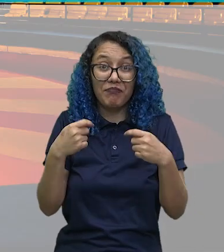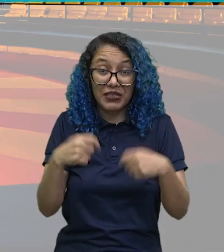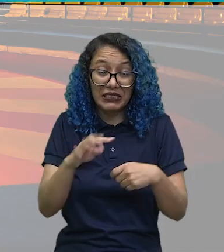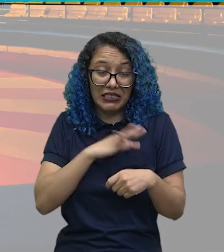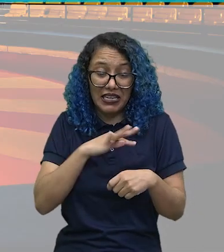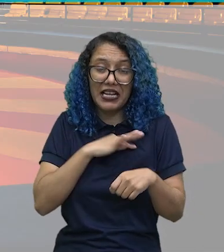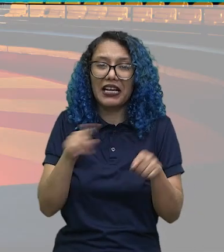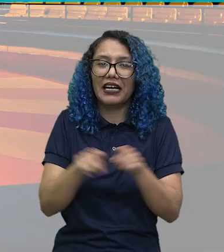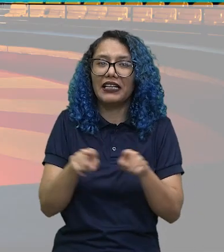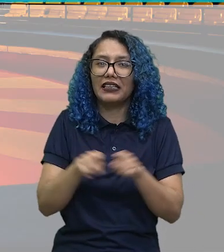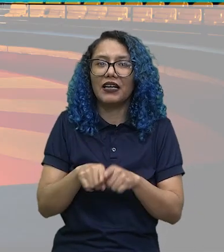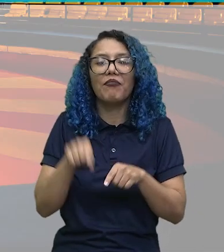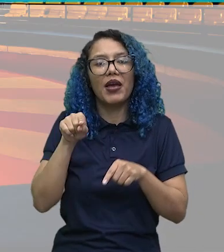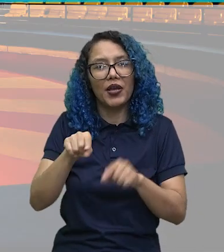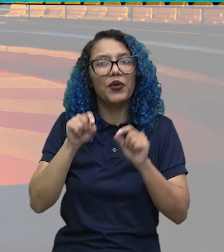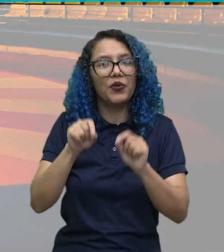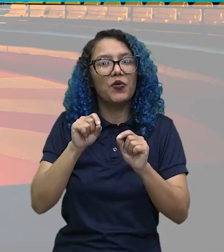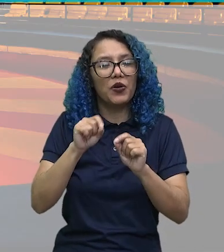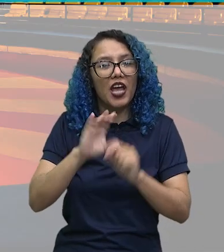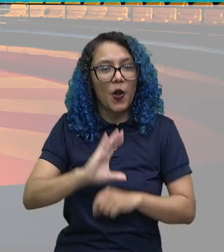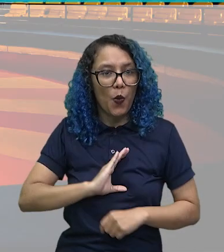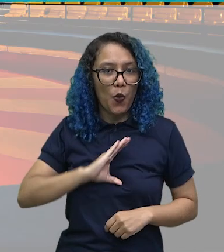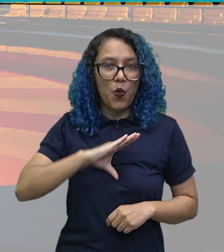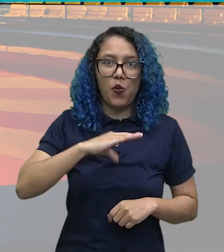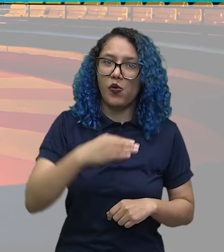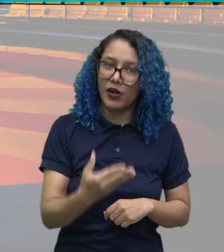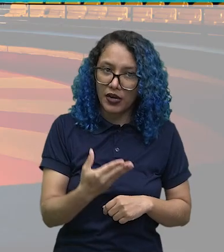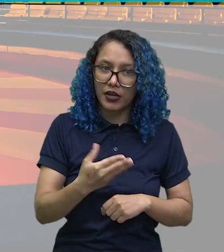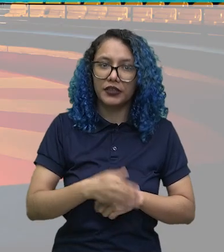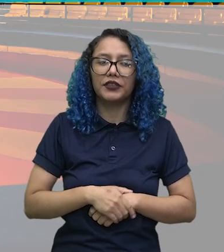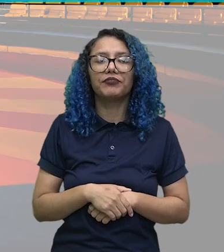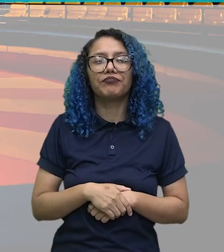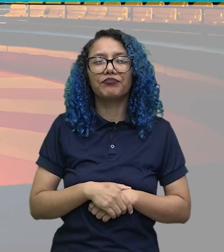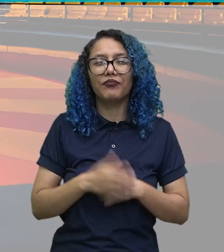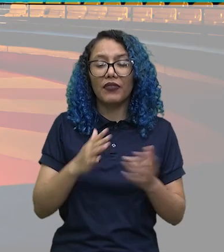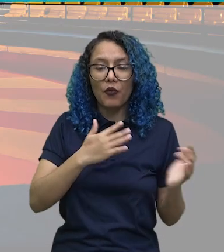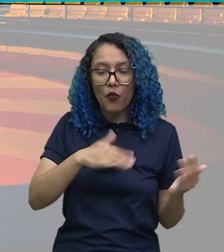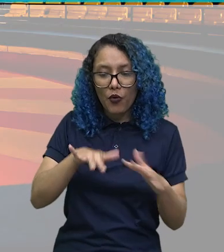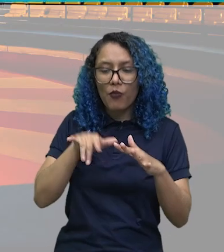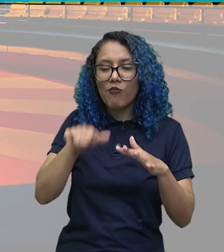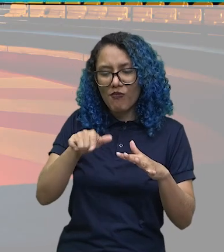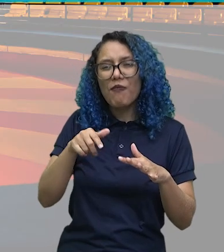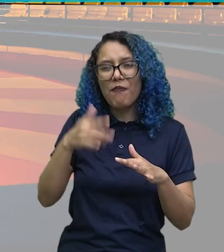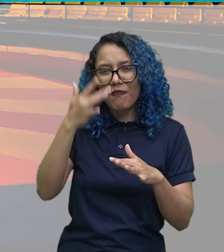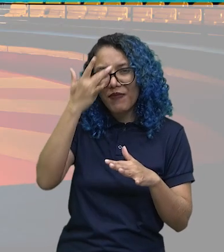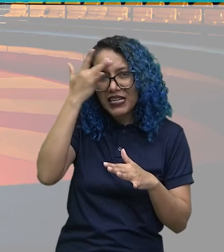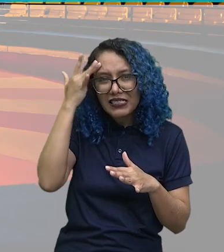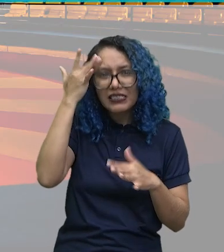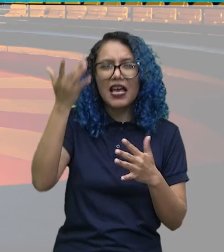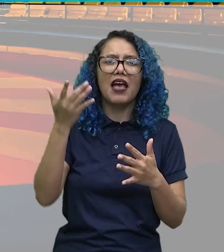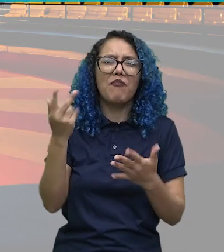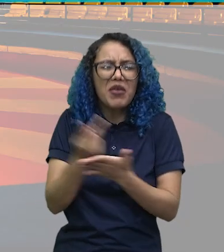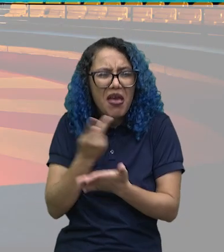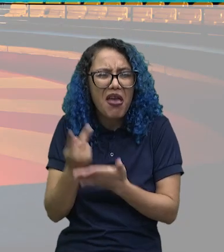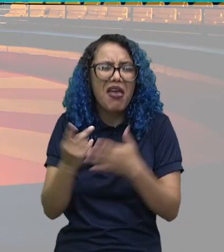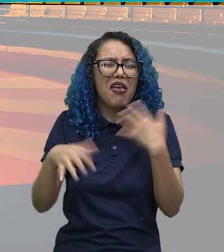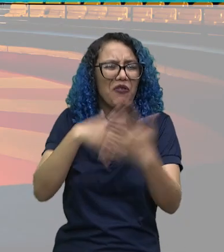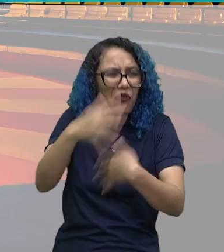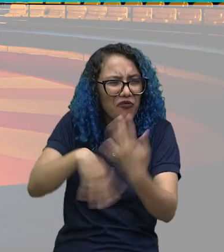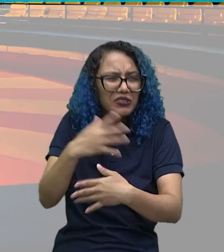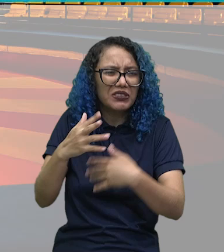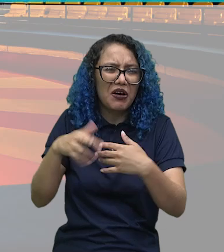vulnerabilidade. É nele que o público reconhece a humanidade imperfeita, o erro, a confusão, os